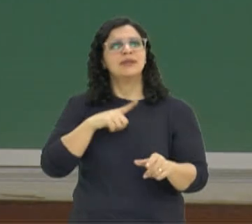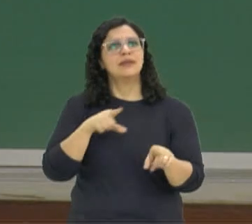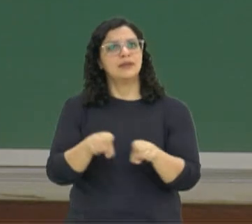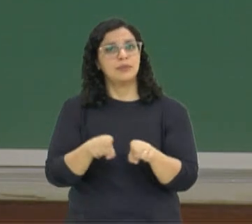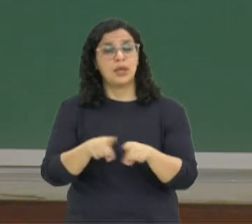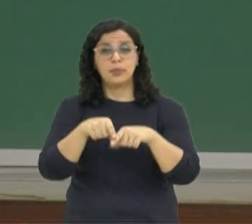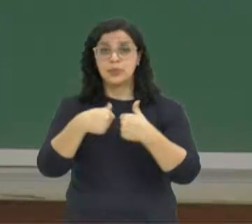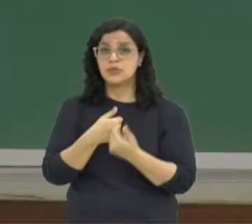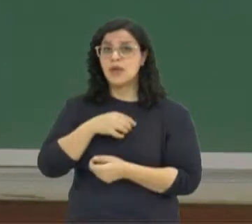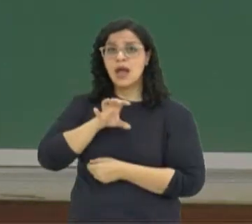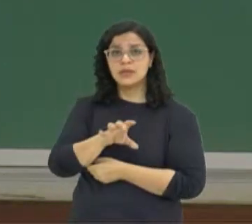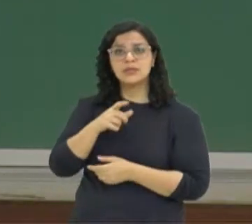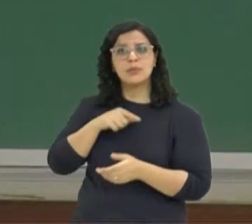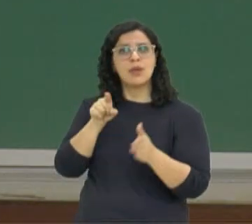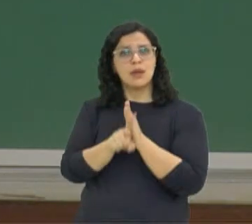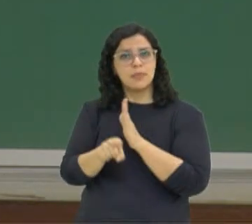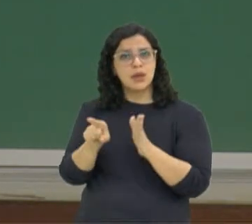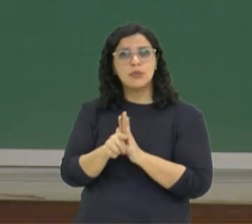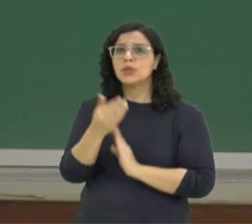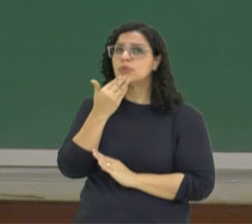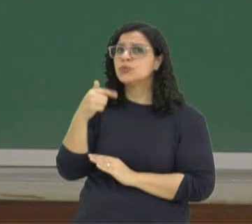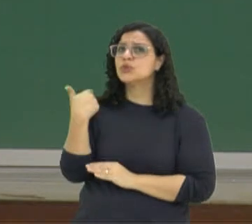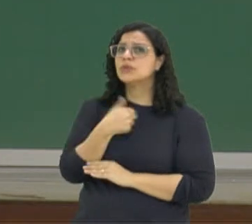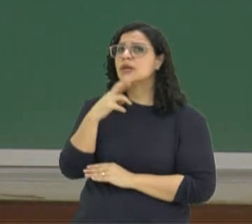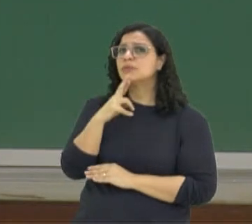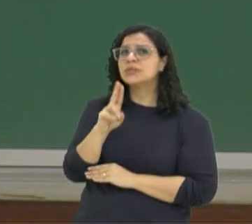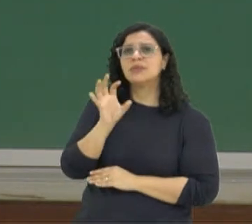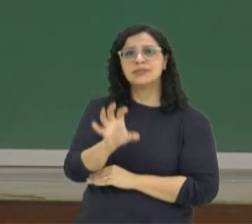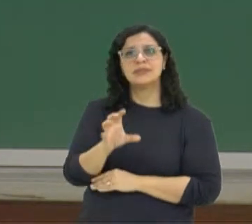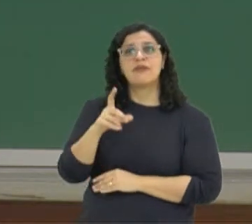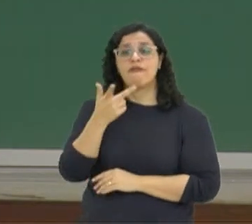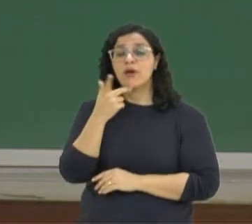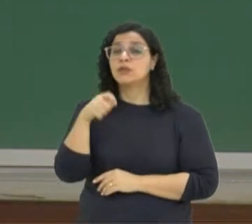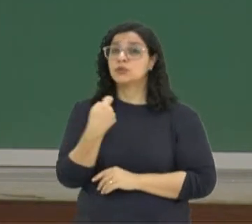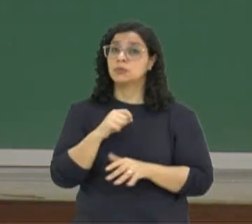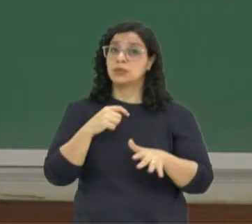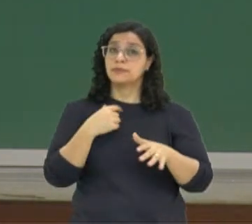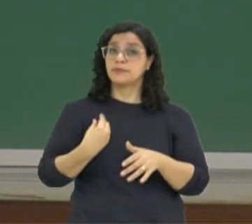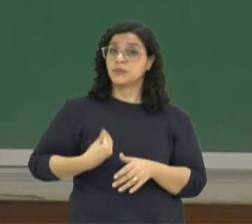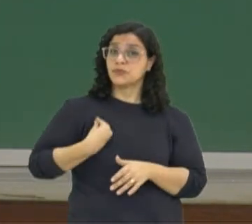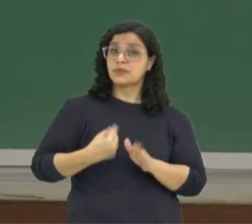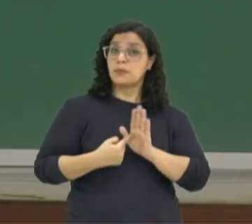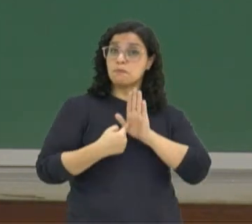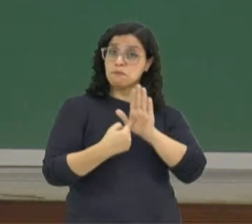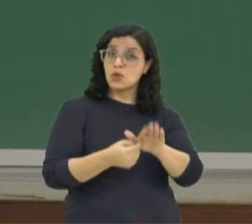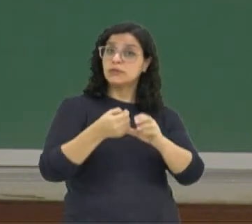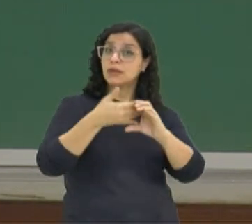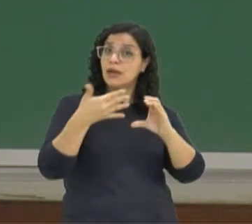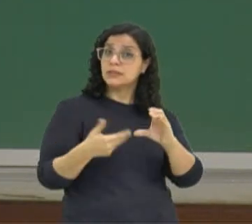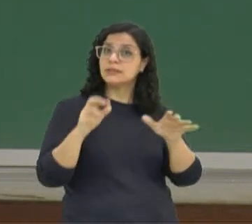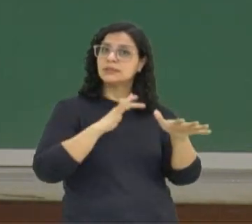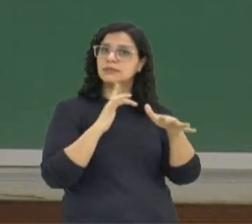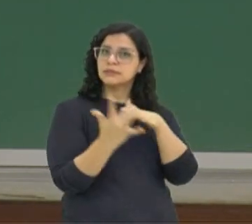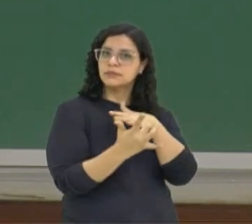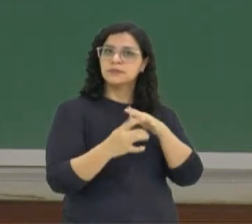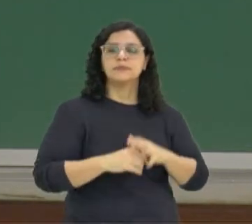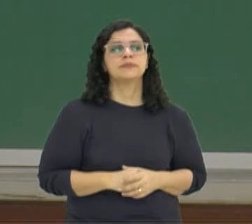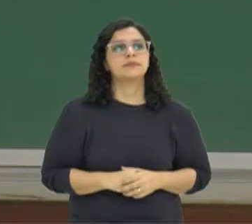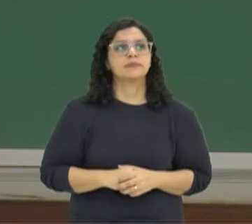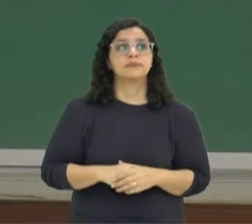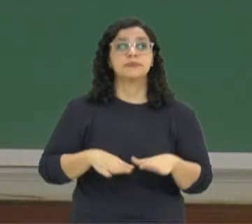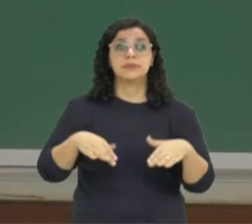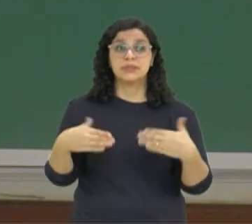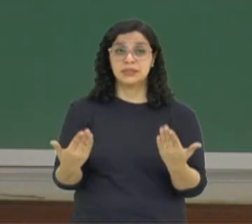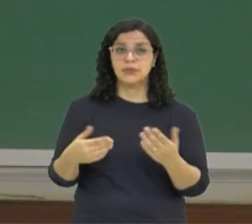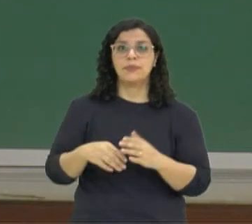basicamente, essa pergunta pedia para que nós respondêssemos que apresentam características das redes sociais.